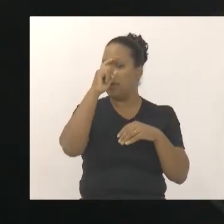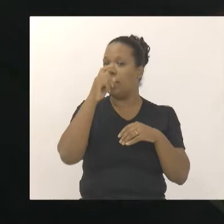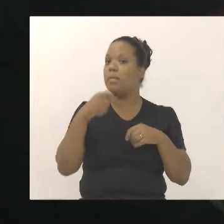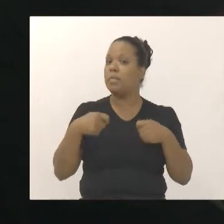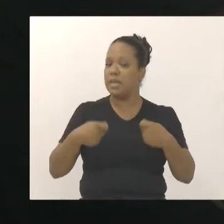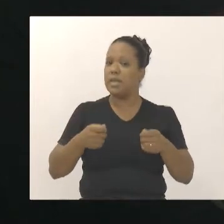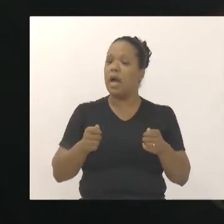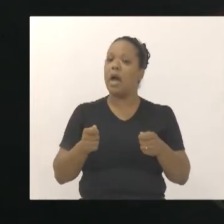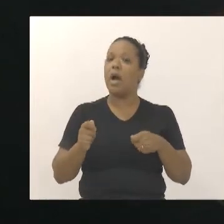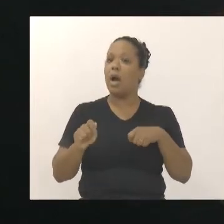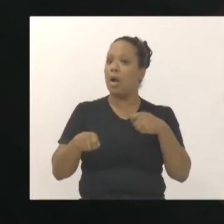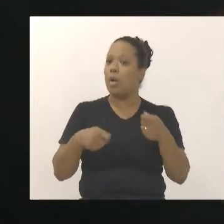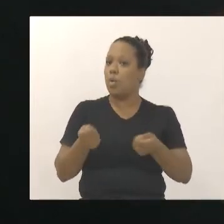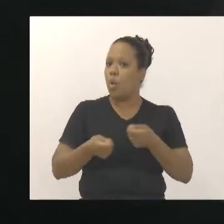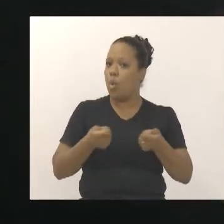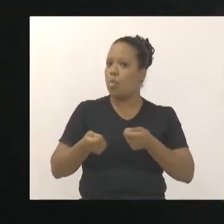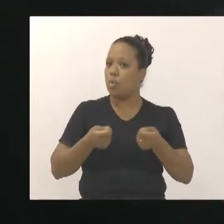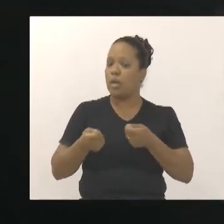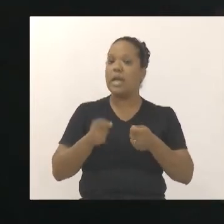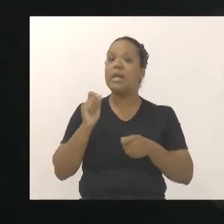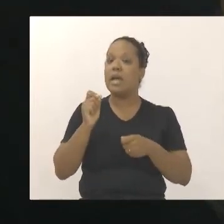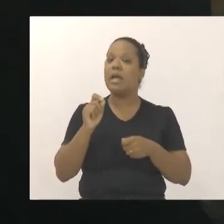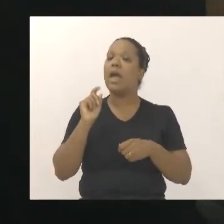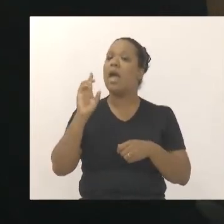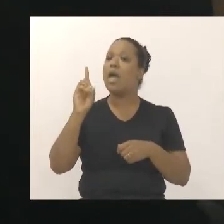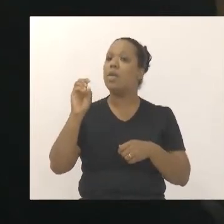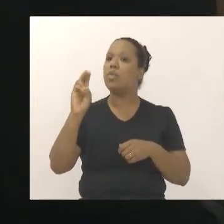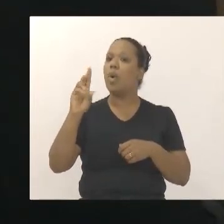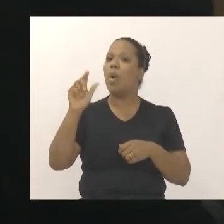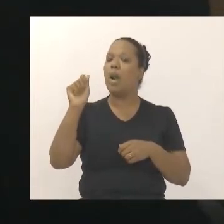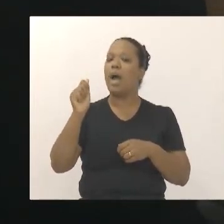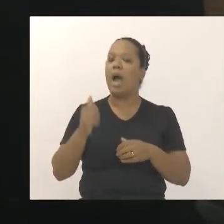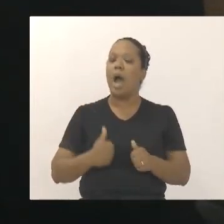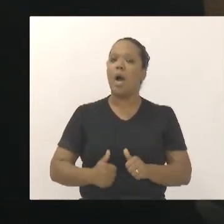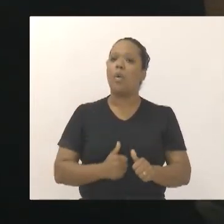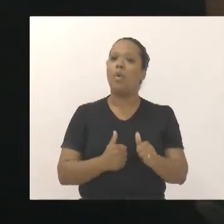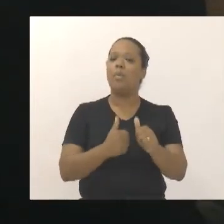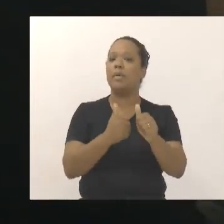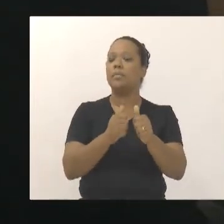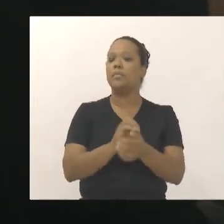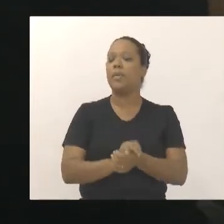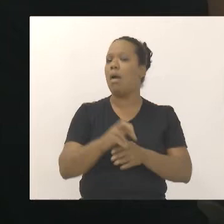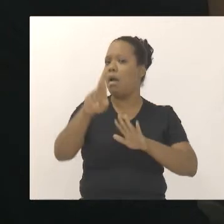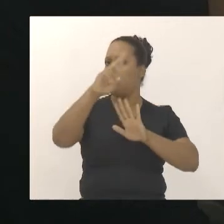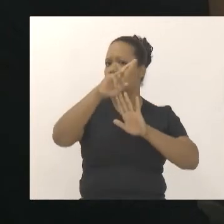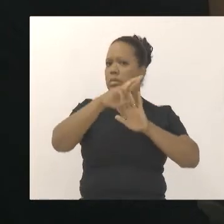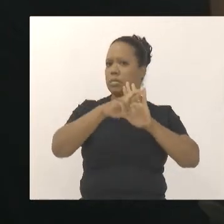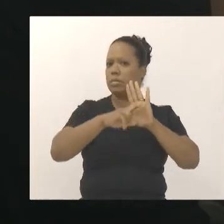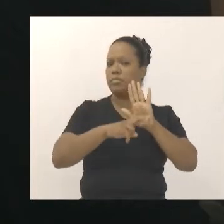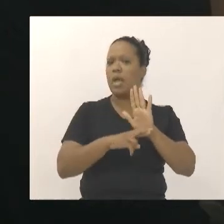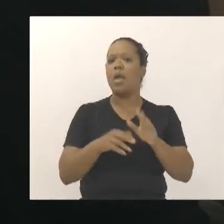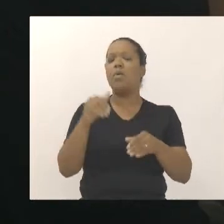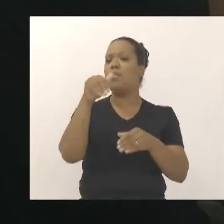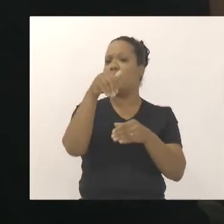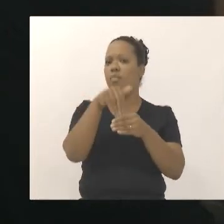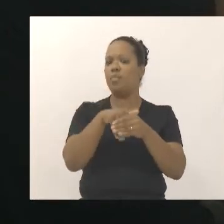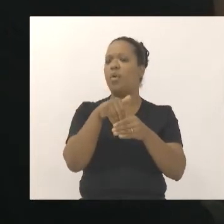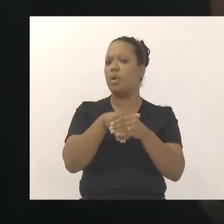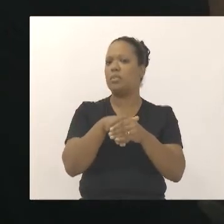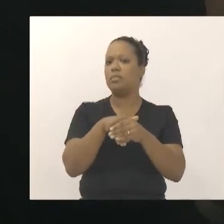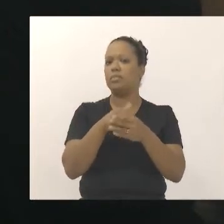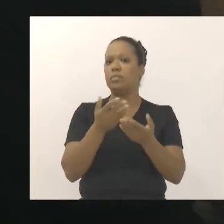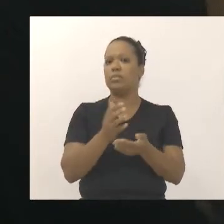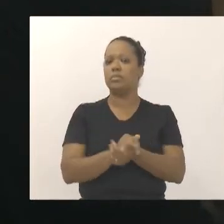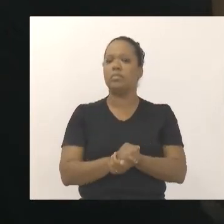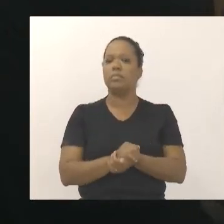ser criterioso para saber quem é realmente que está acompanhando o parto. Por essas razões, eu vou votar aqui, apesar